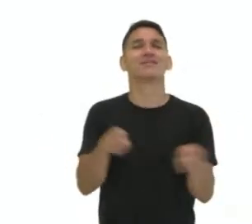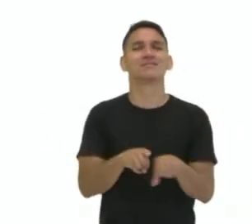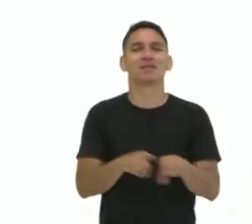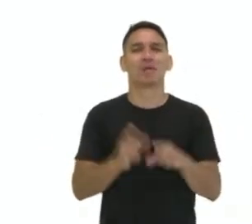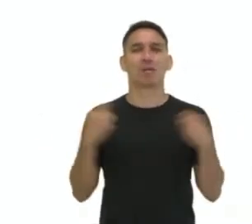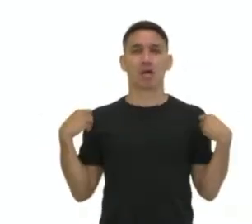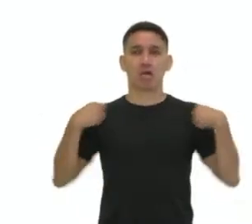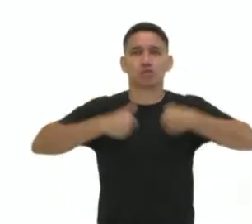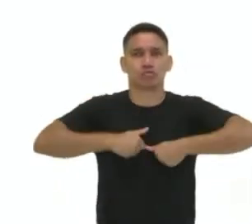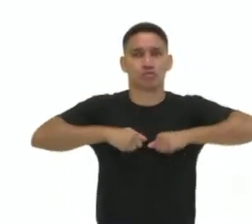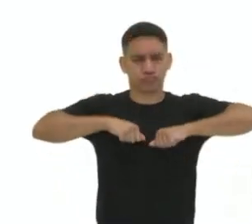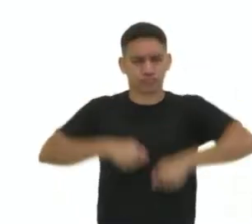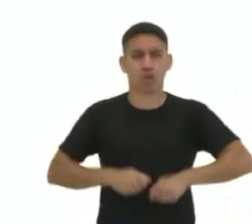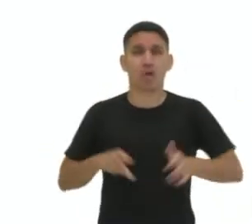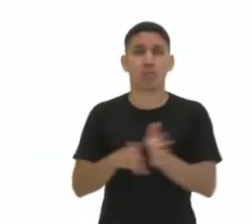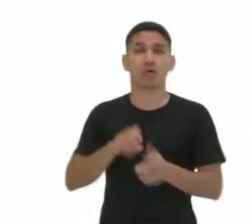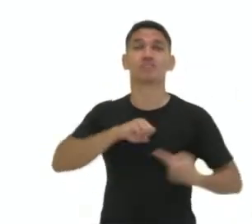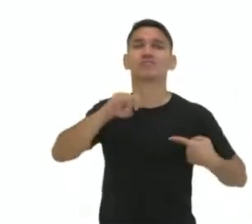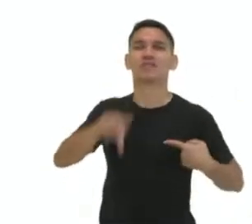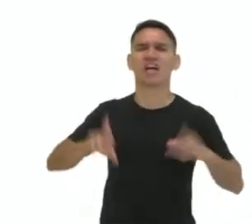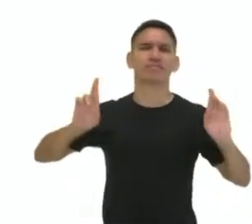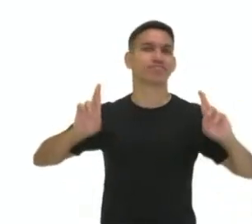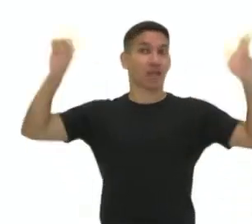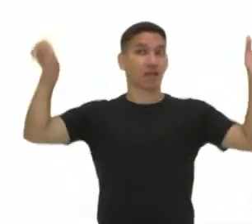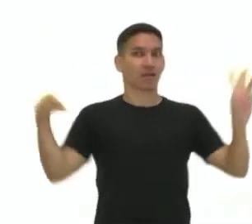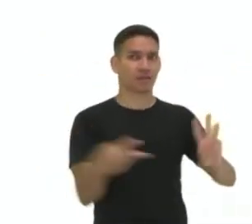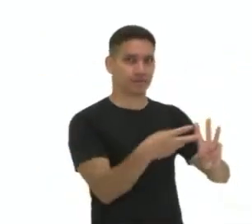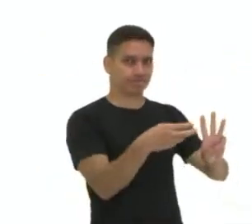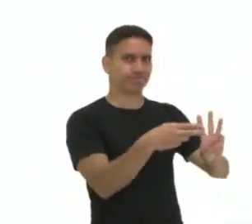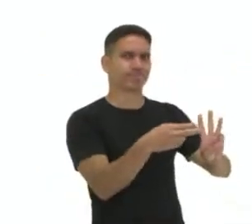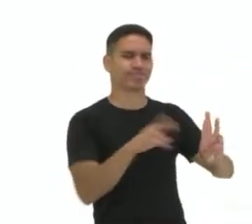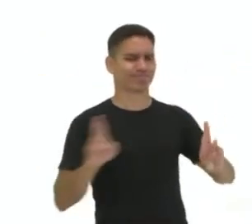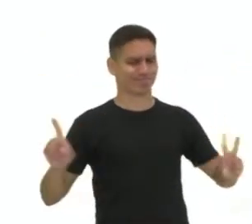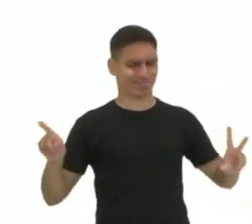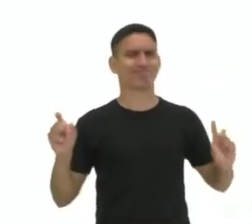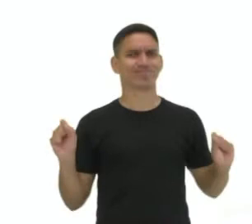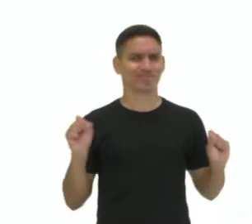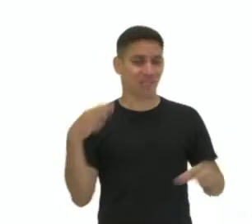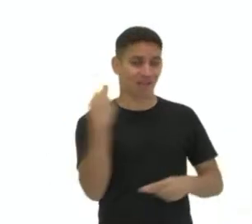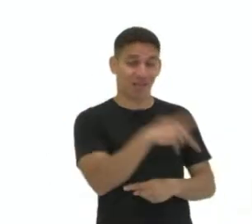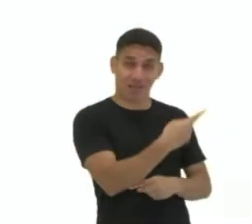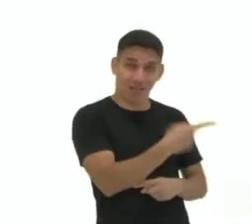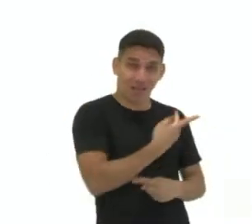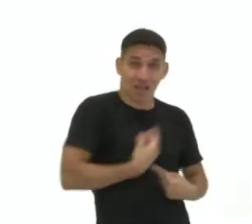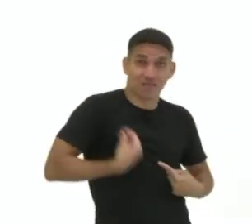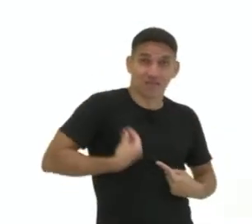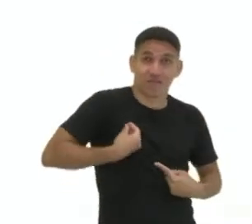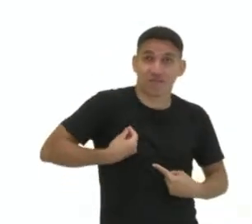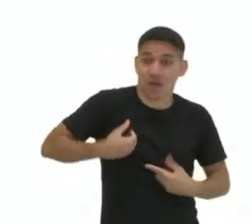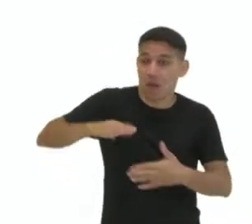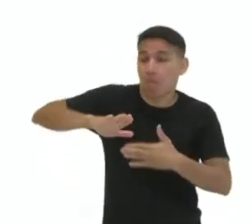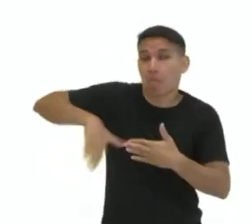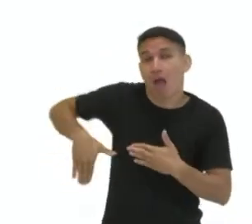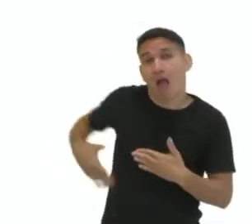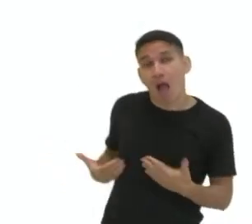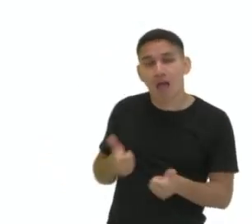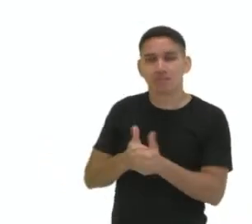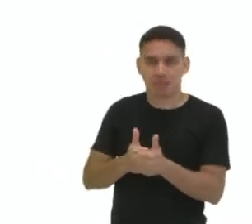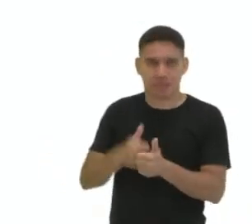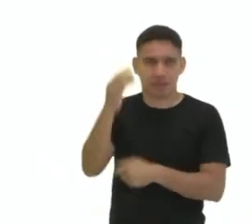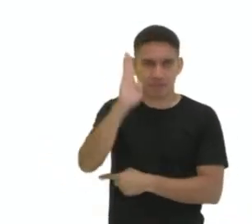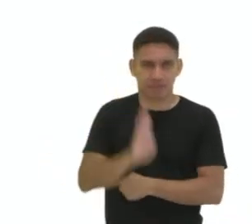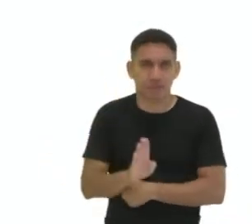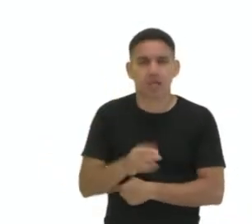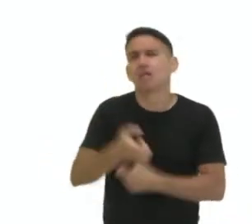dos portugueses era muito diferente dos povos indígenas que habitavam o litoral brasileiro. Comente ao menos